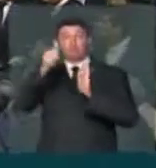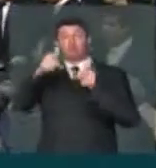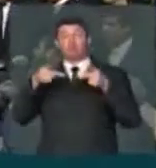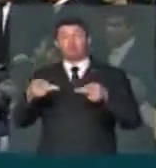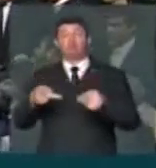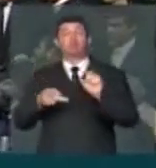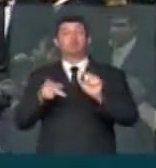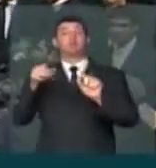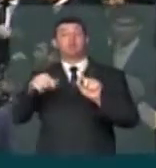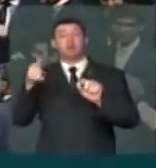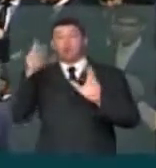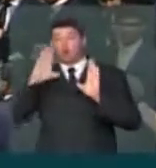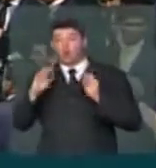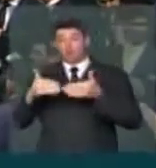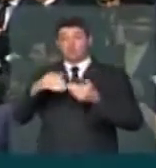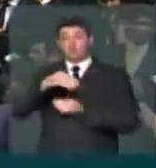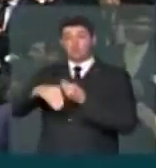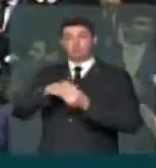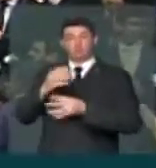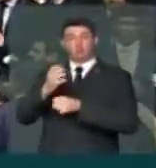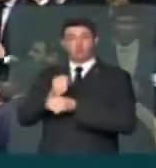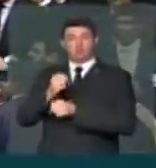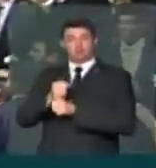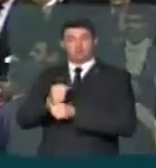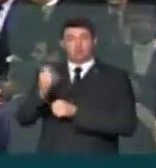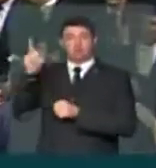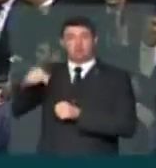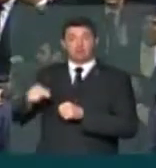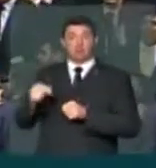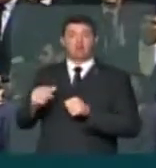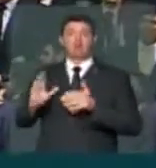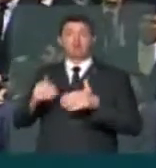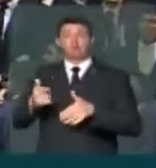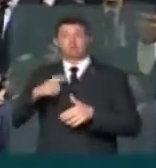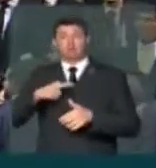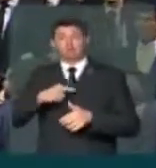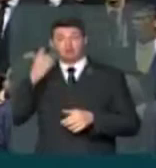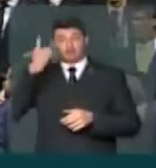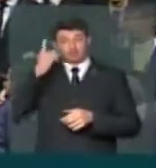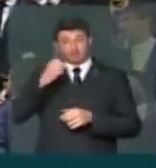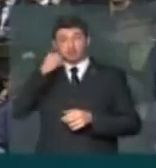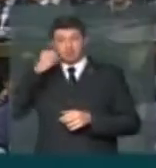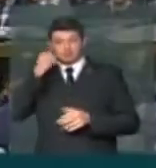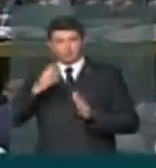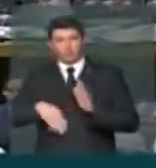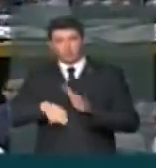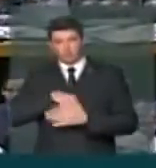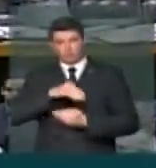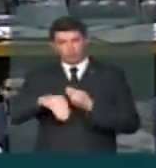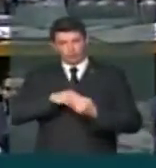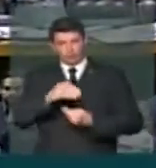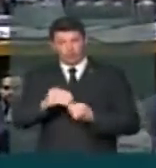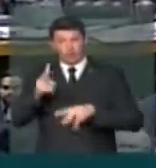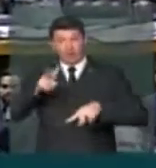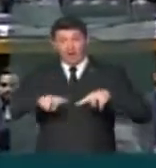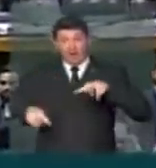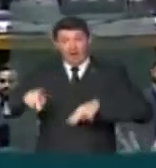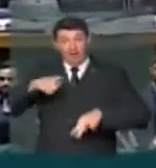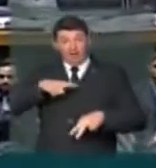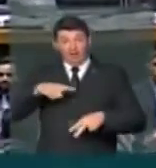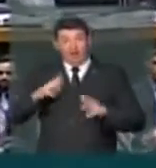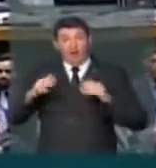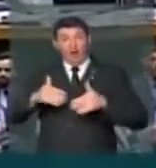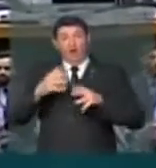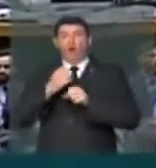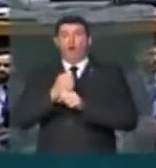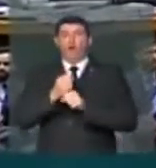foi para a Comissão Mista de Orçamento, que é uma comissão formada por deputados e por senadores, foi para análise da Comissão